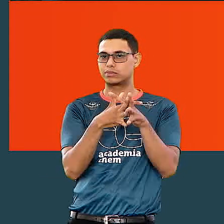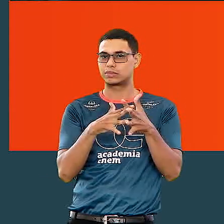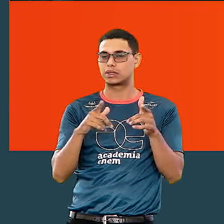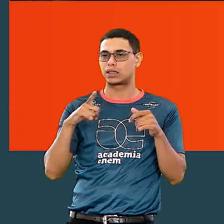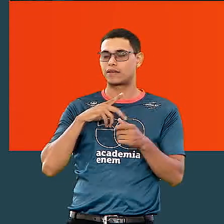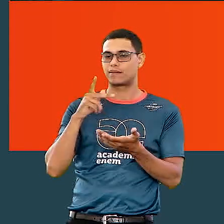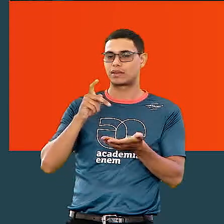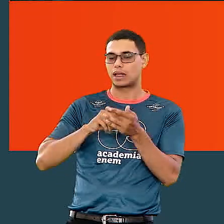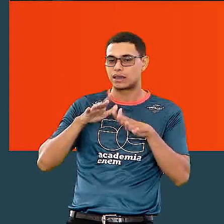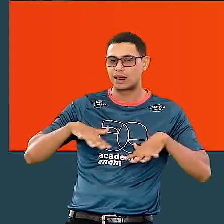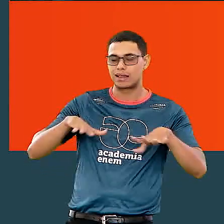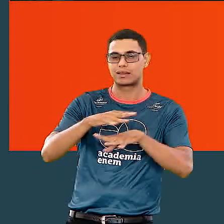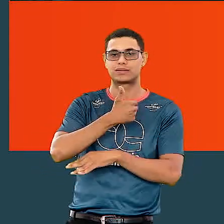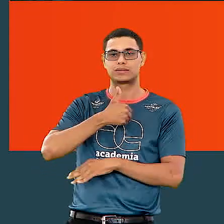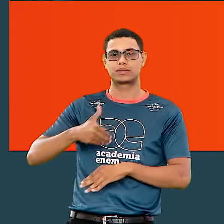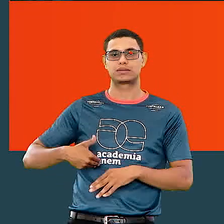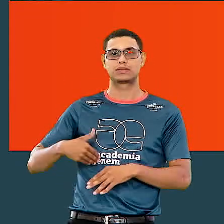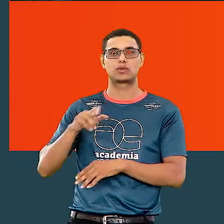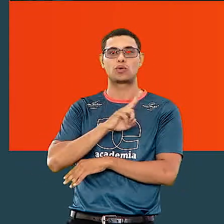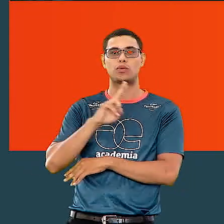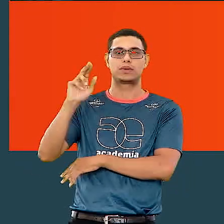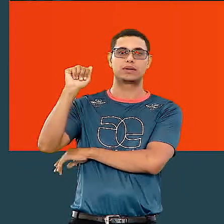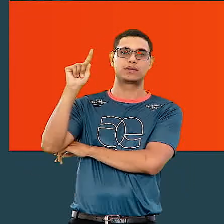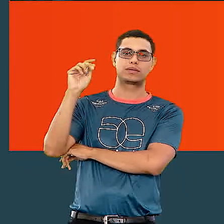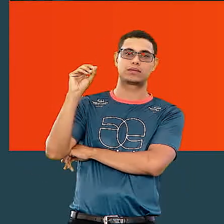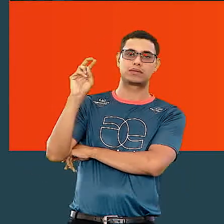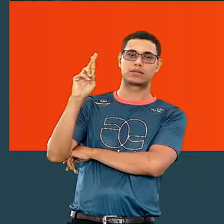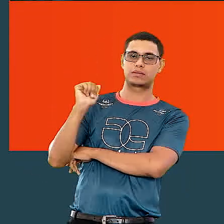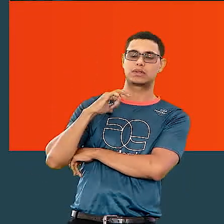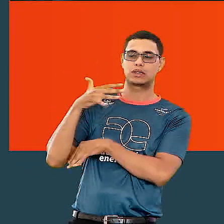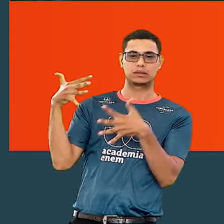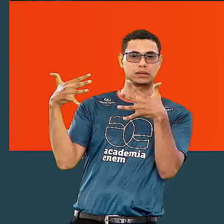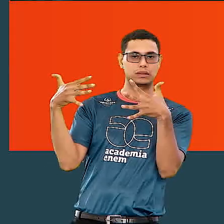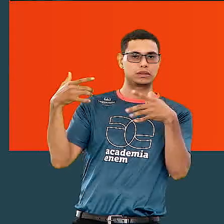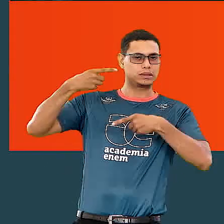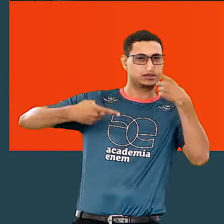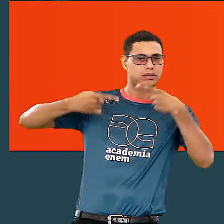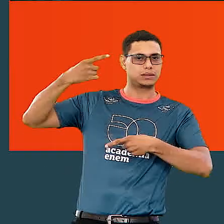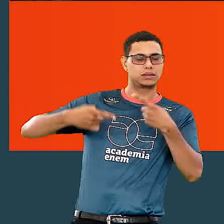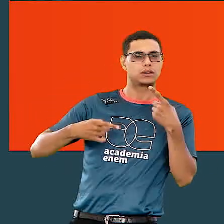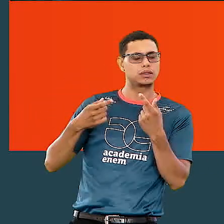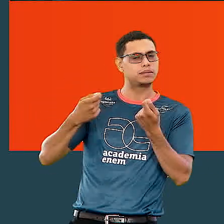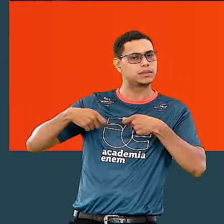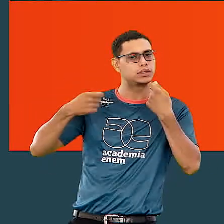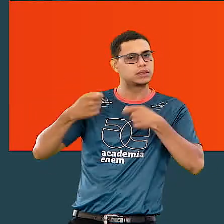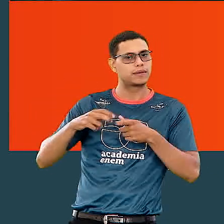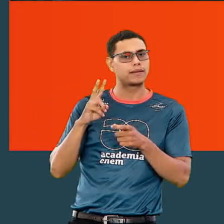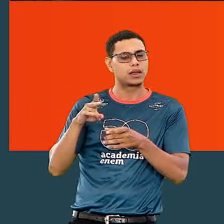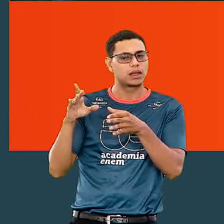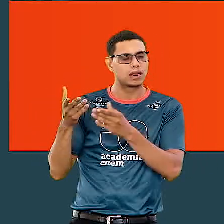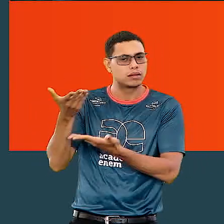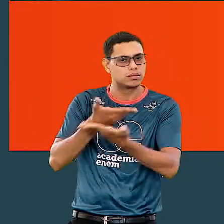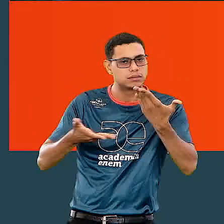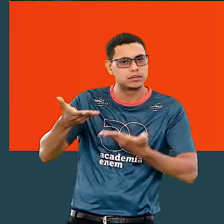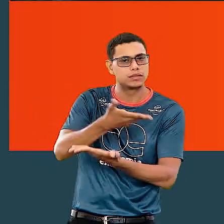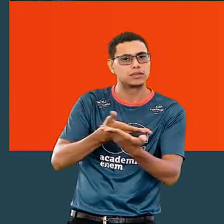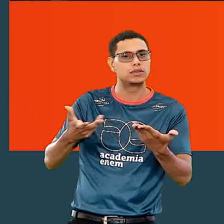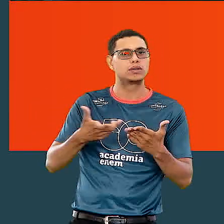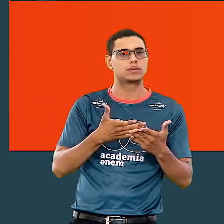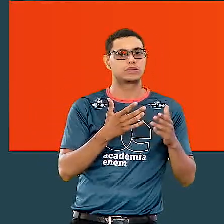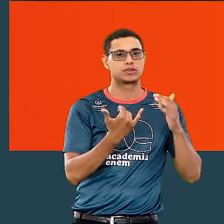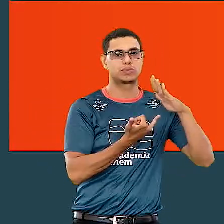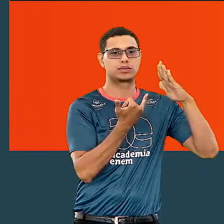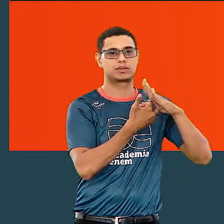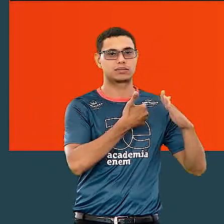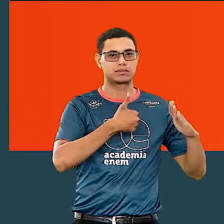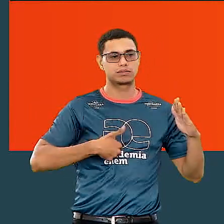espaço público, a ágora. Confronto esse que concedia a essas convenções a qualidade de instituições